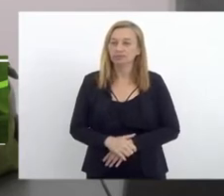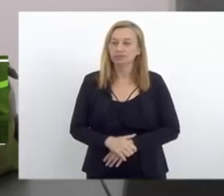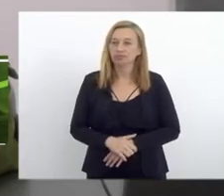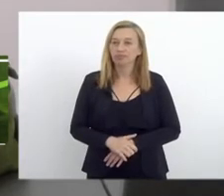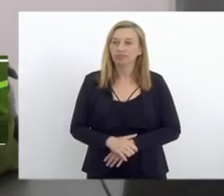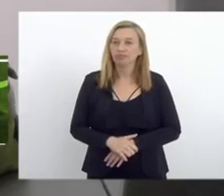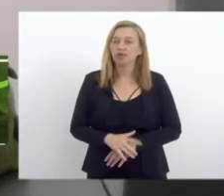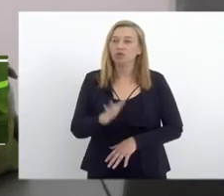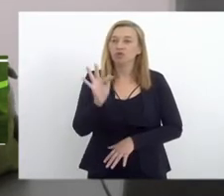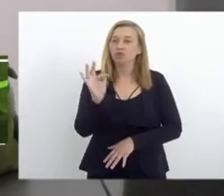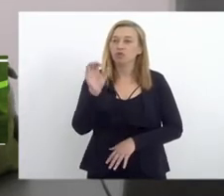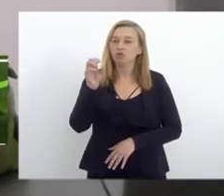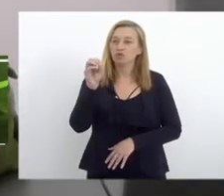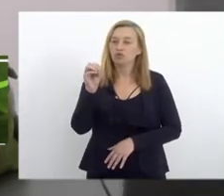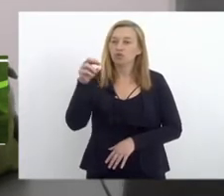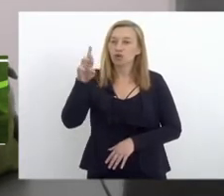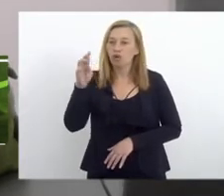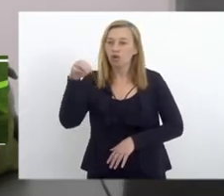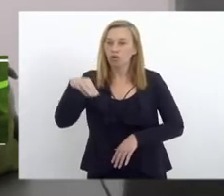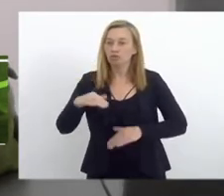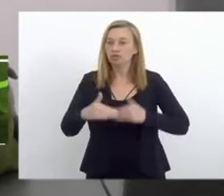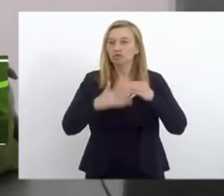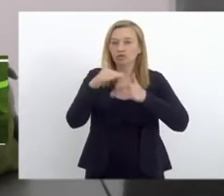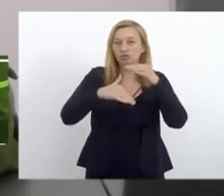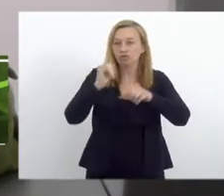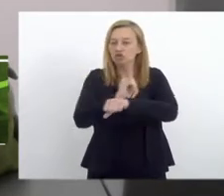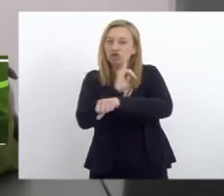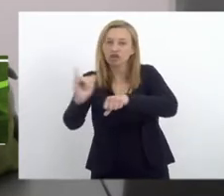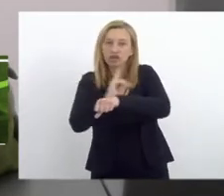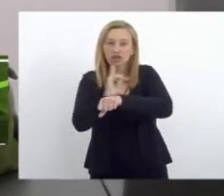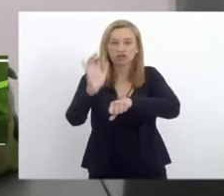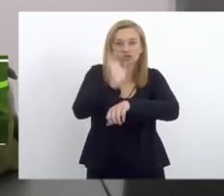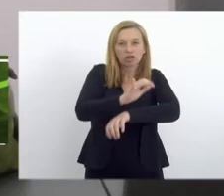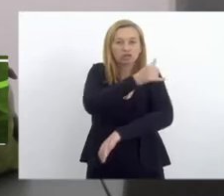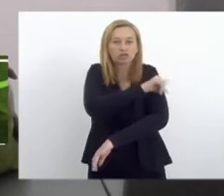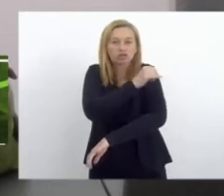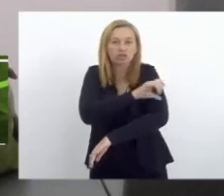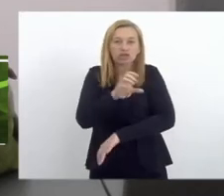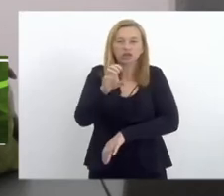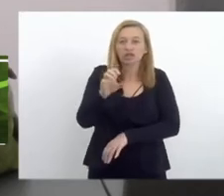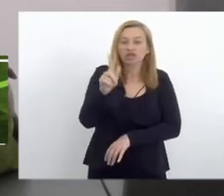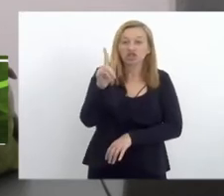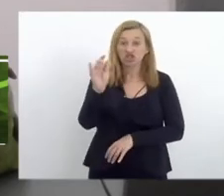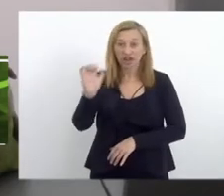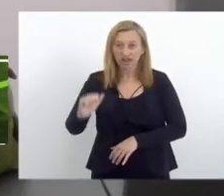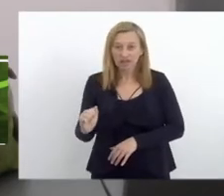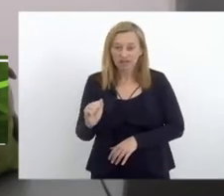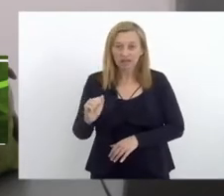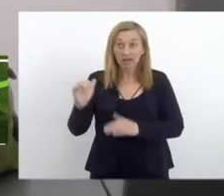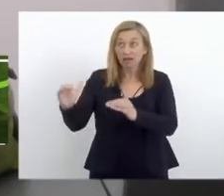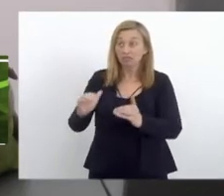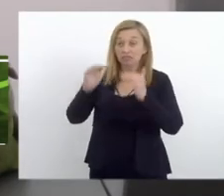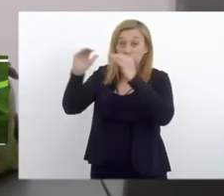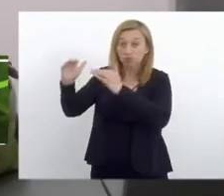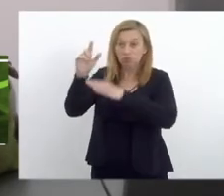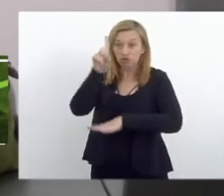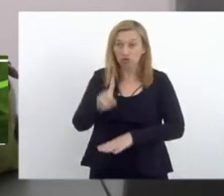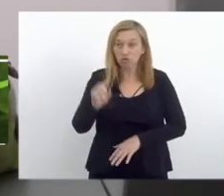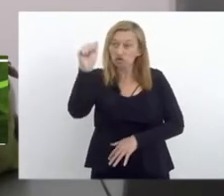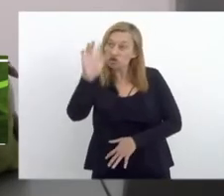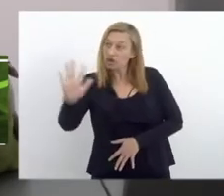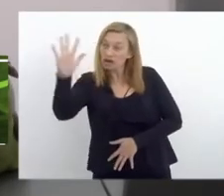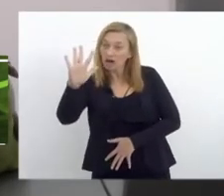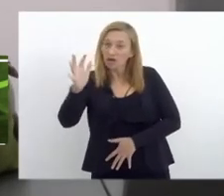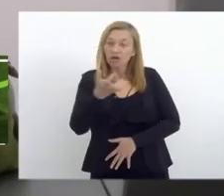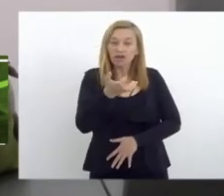O Fórum Permanente de Desenvolvimento Estratégico do Estado do Rio de Janeiro, Geisa Arruda, que é a subdiretora-geral. Quero